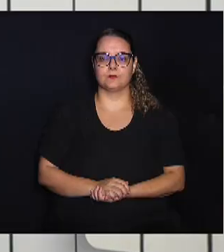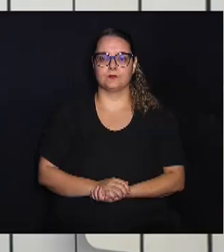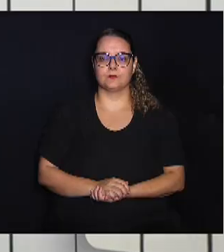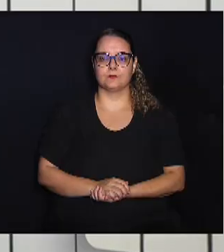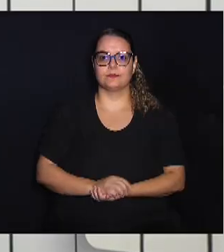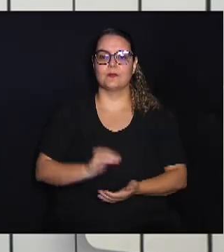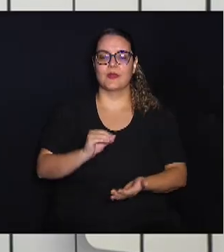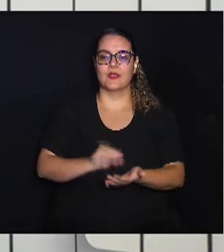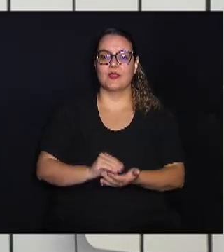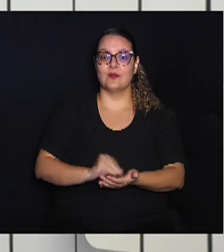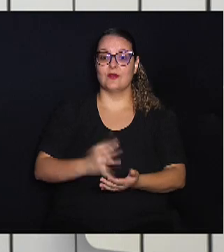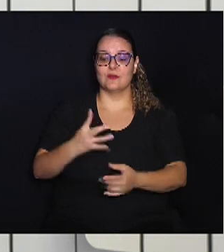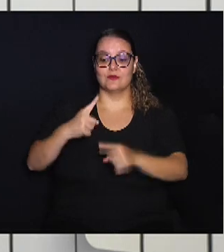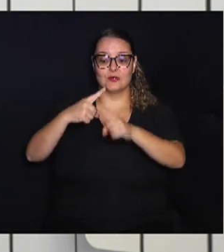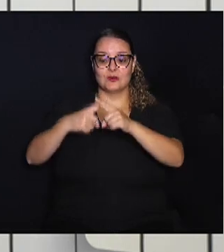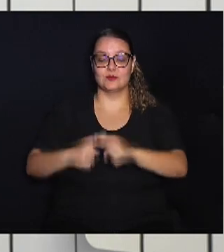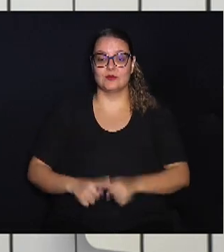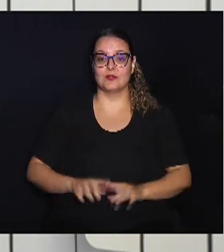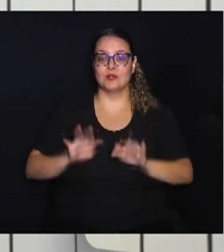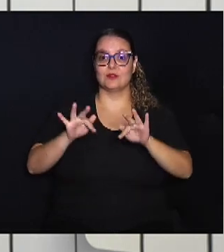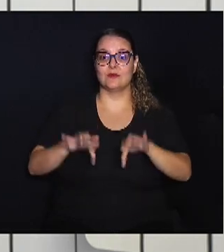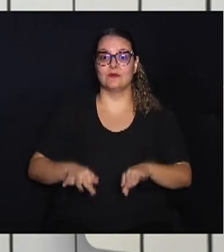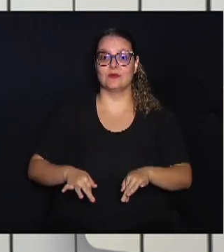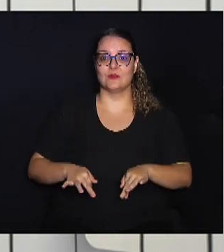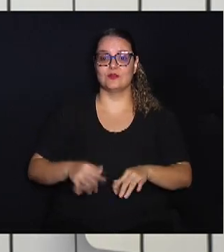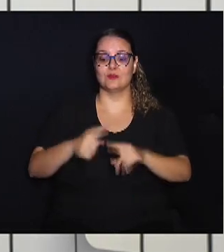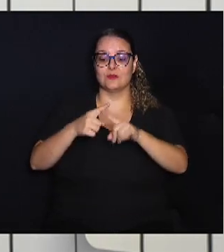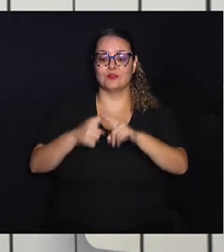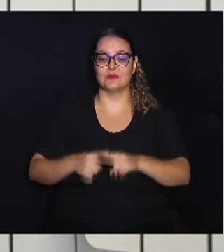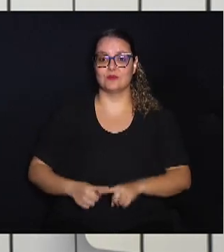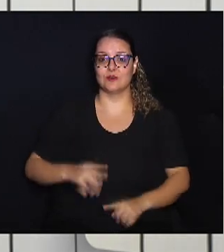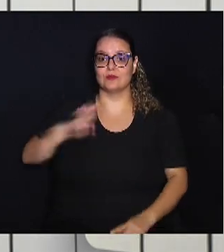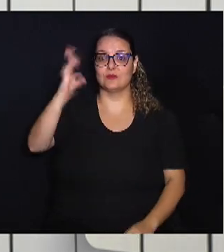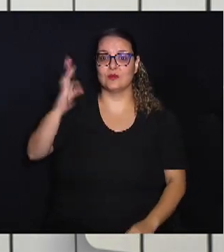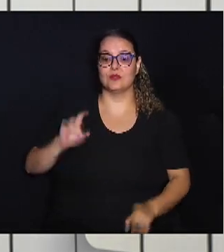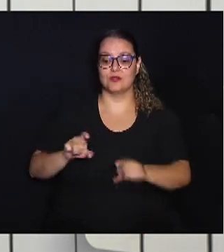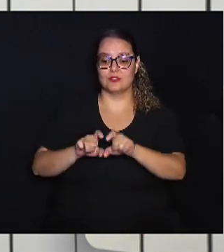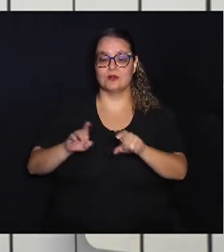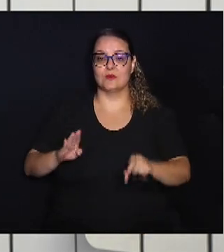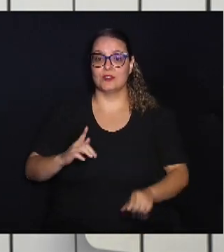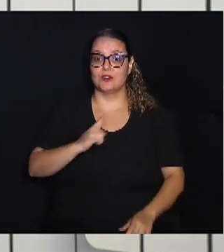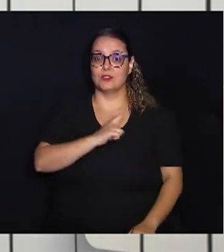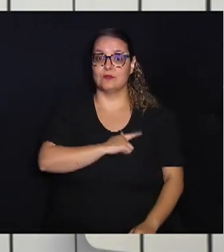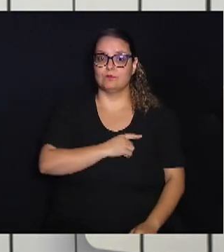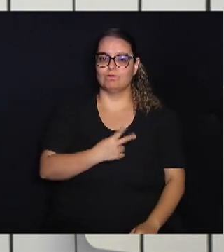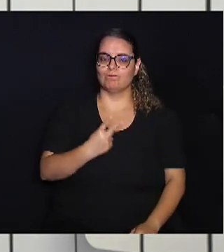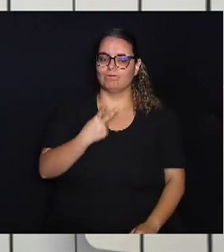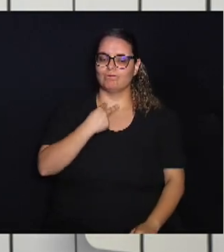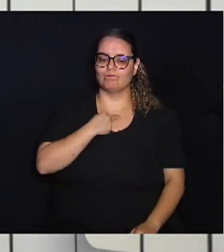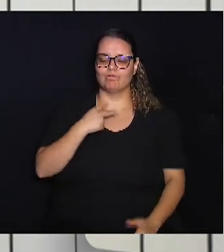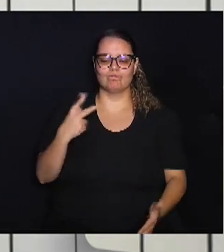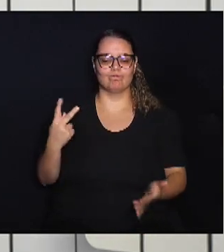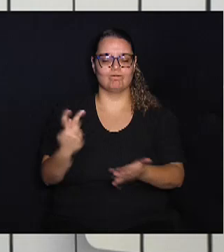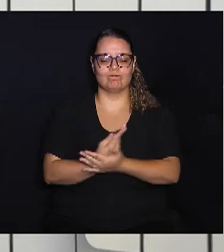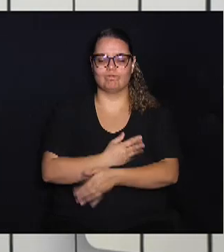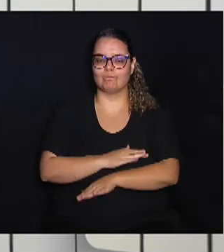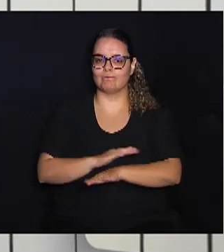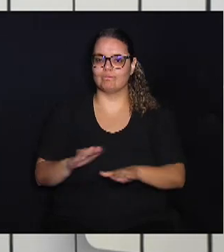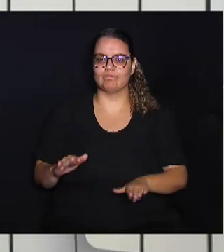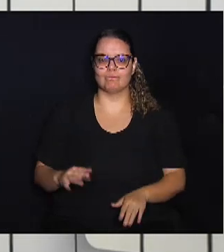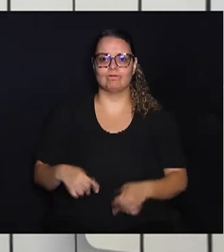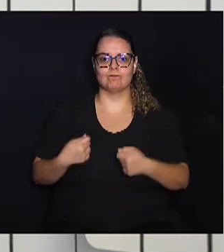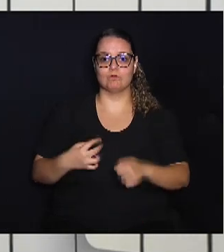Faltam 4 rodadas para o término do Campeonato Brasileiro da Série B e o Guarani não pode mais errar, viu? Precisa de